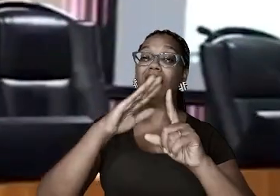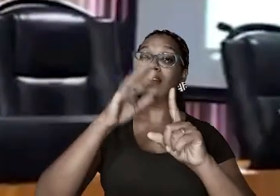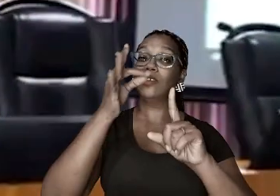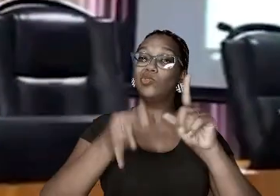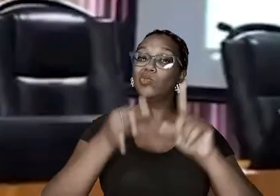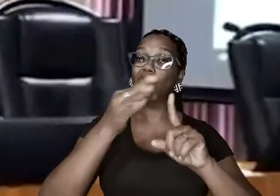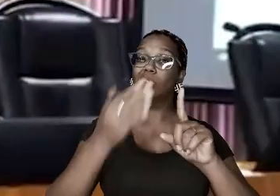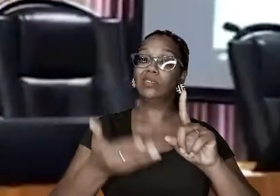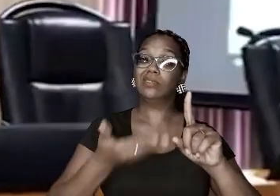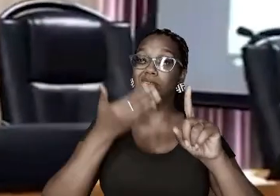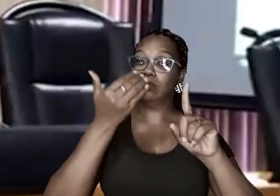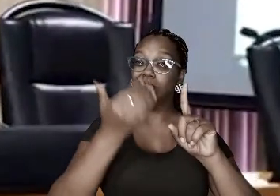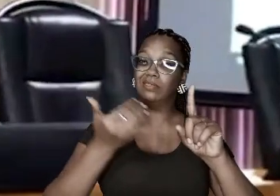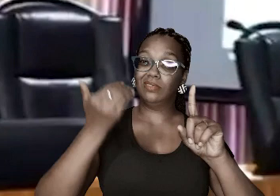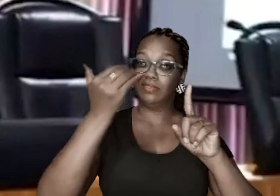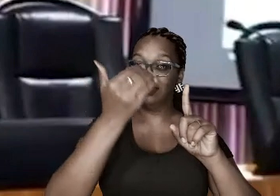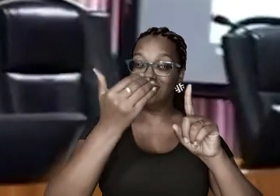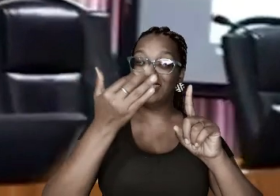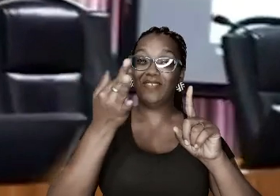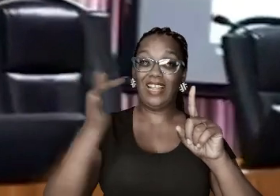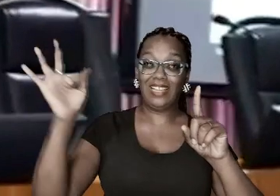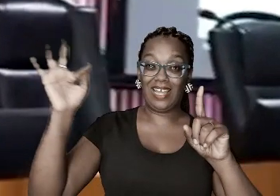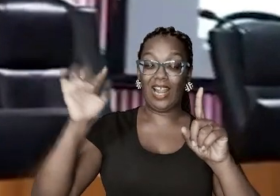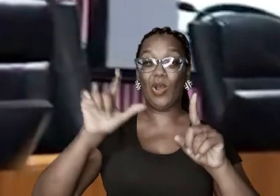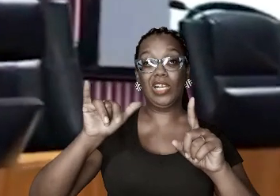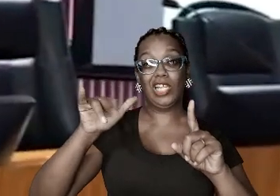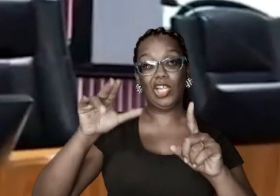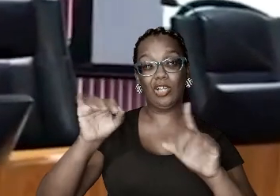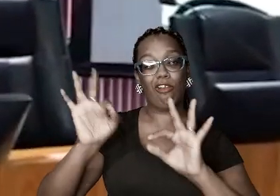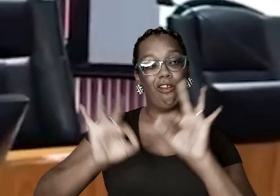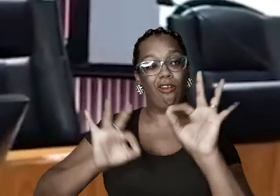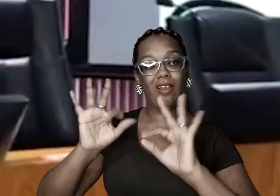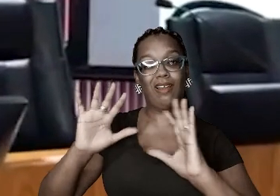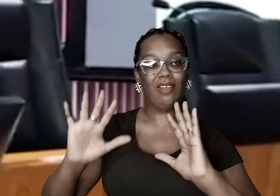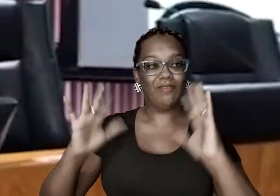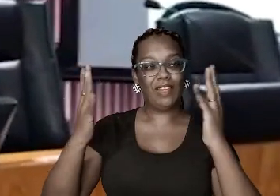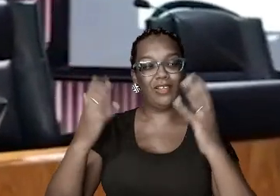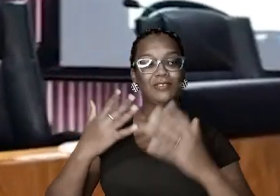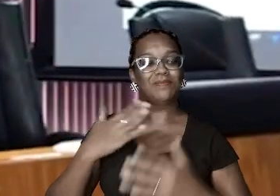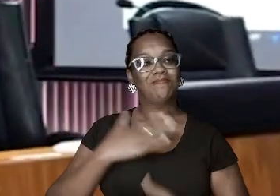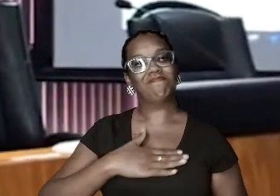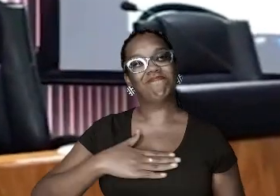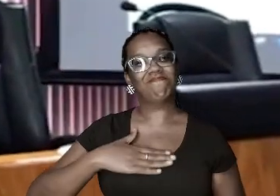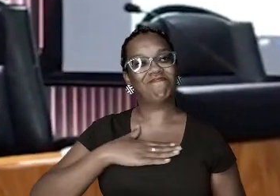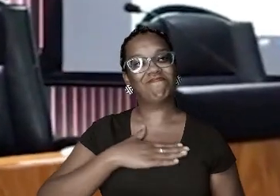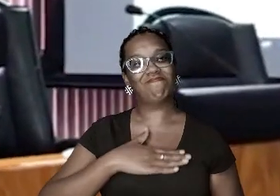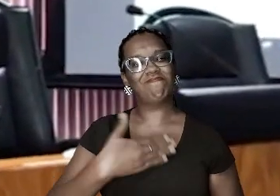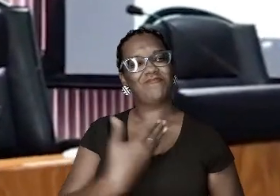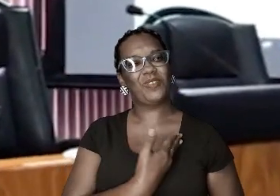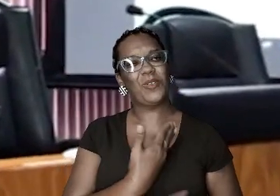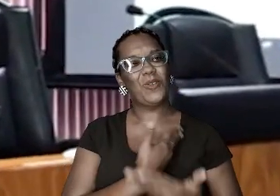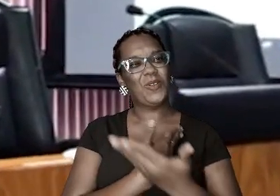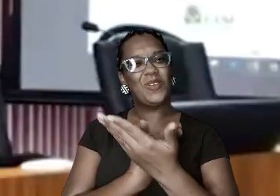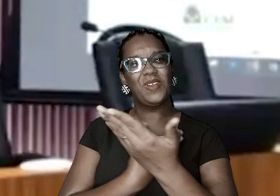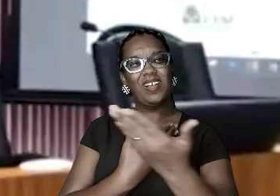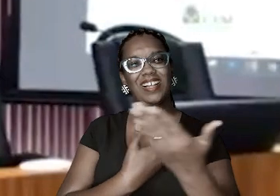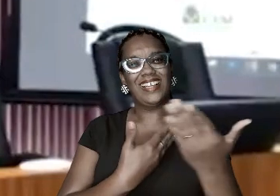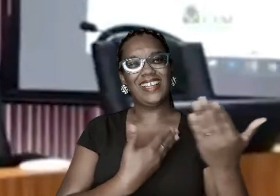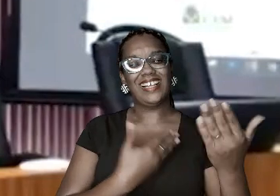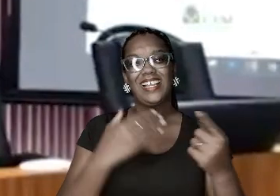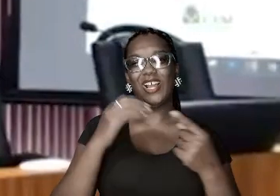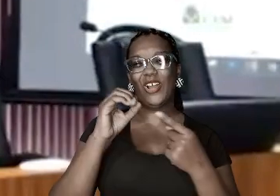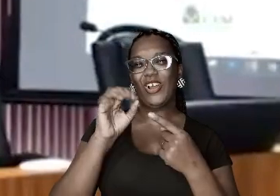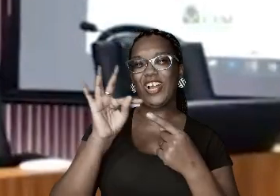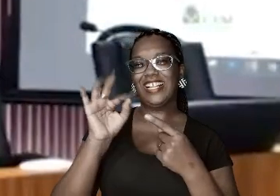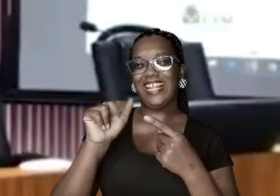e Desembargador Federal hino todo mais participantes da organização do evento ele é saudar